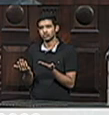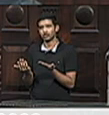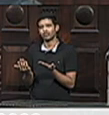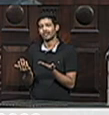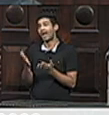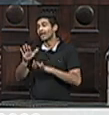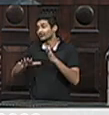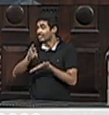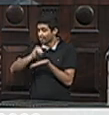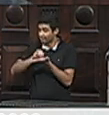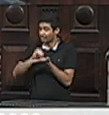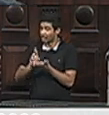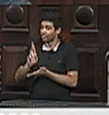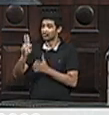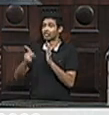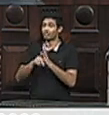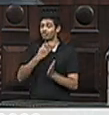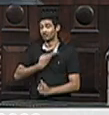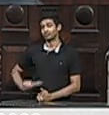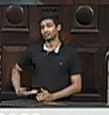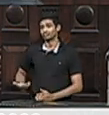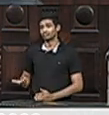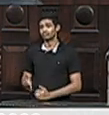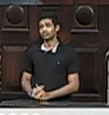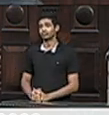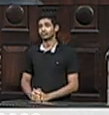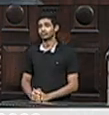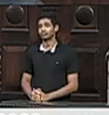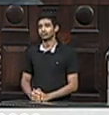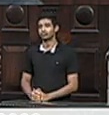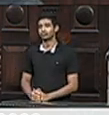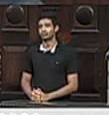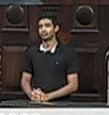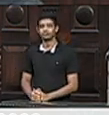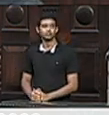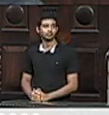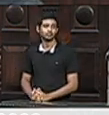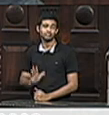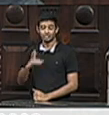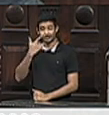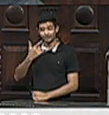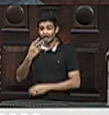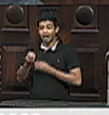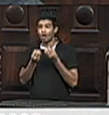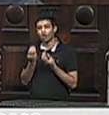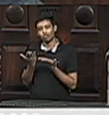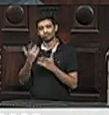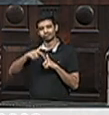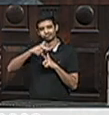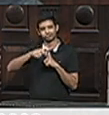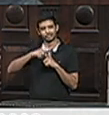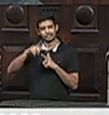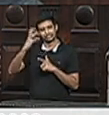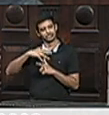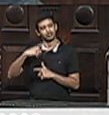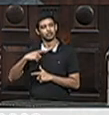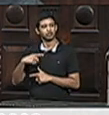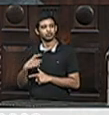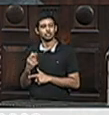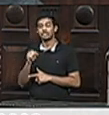parto para que esse representante compareça às reuniões. Então não é só entre os representantes de